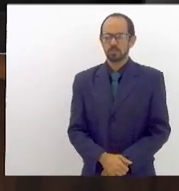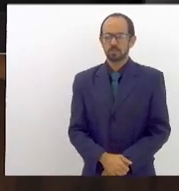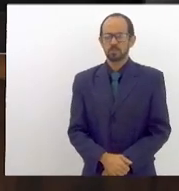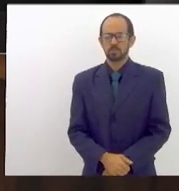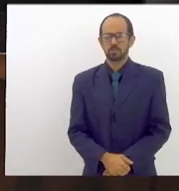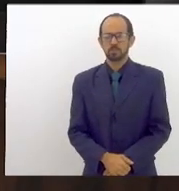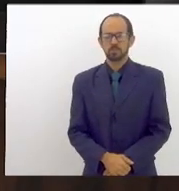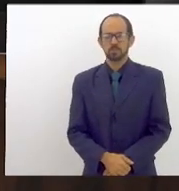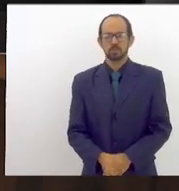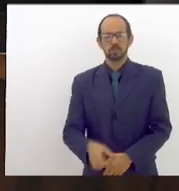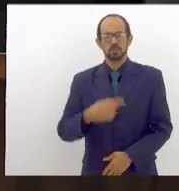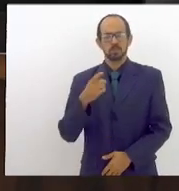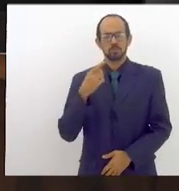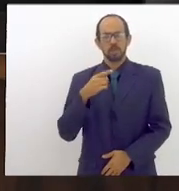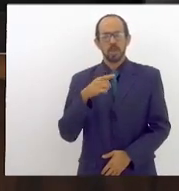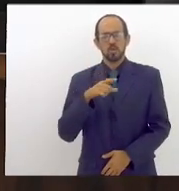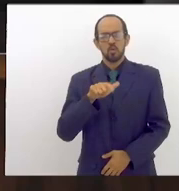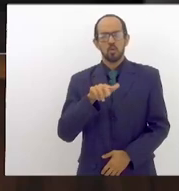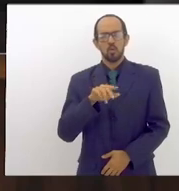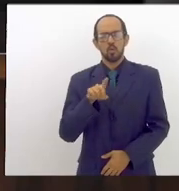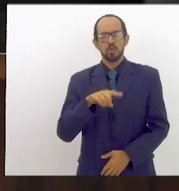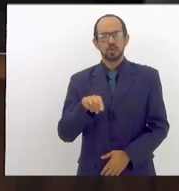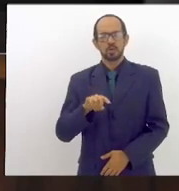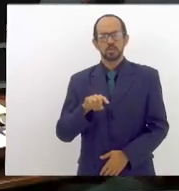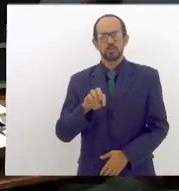Deputado Luiz Martins